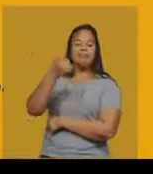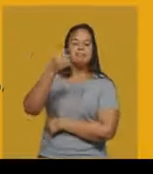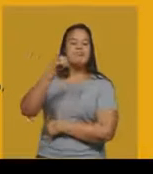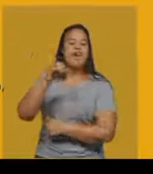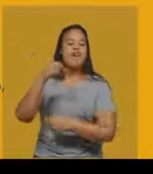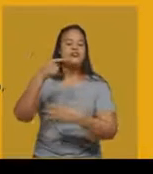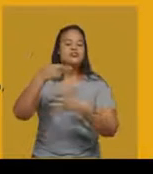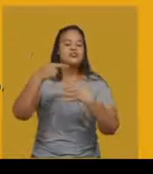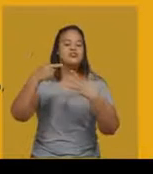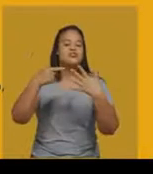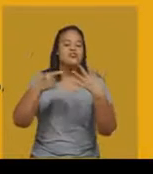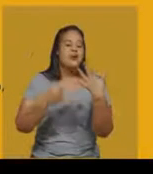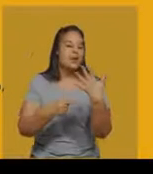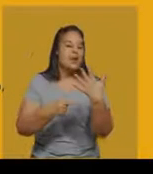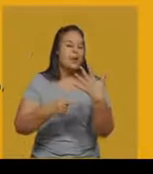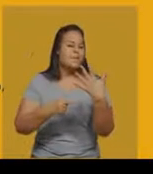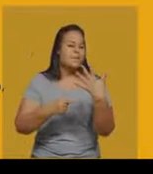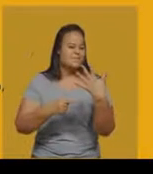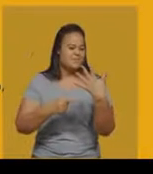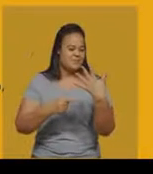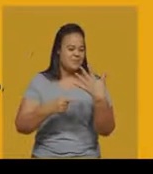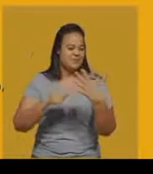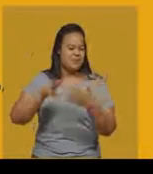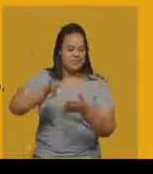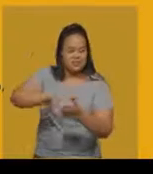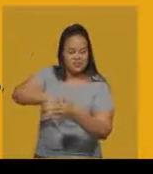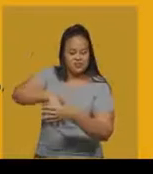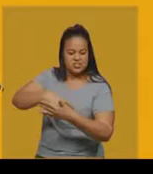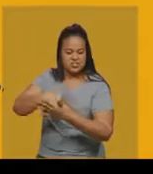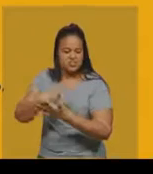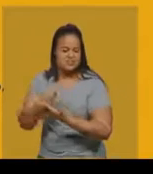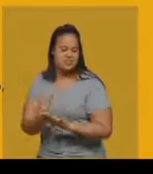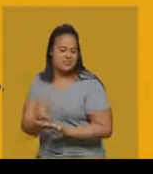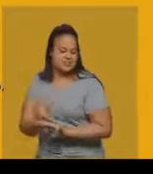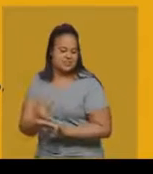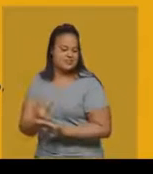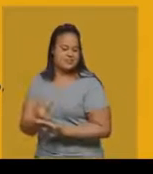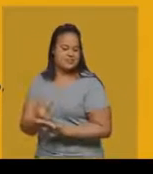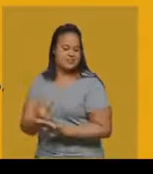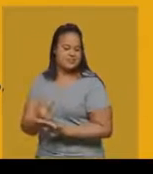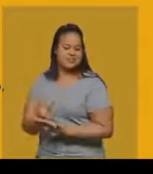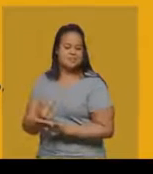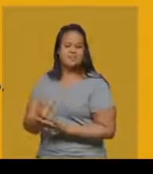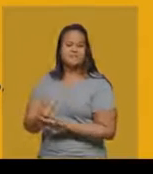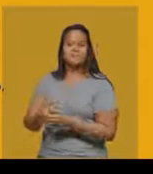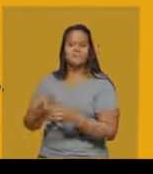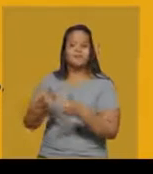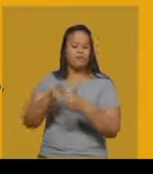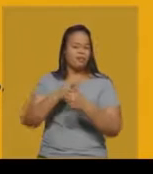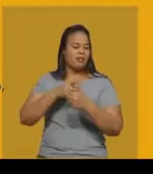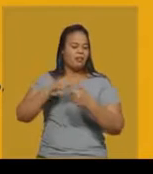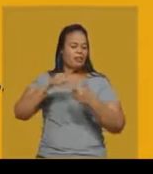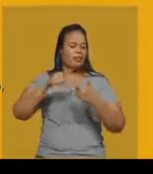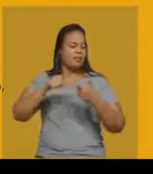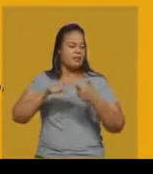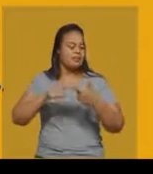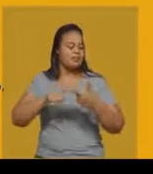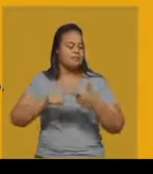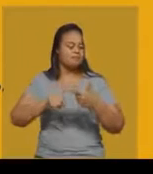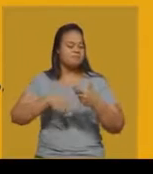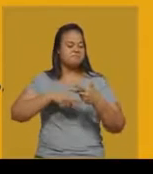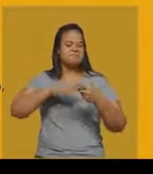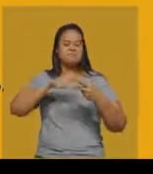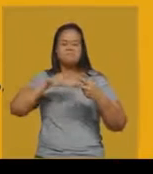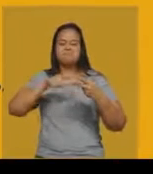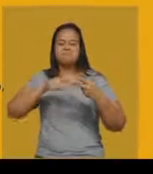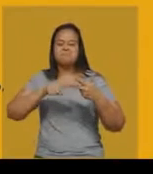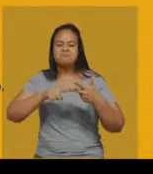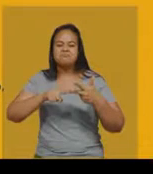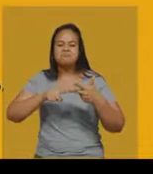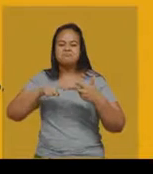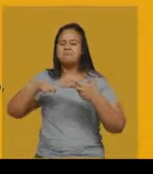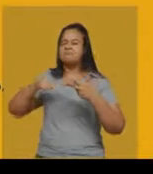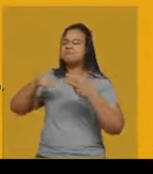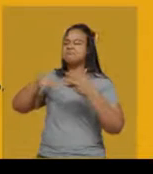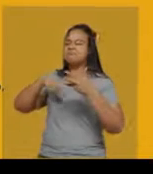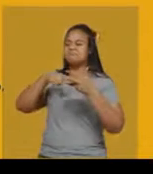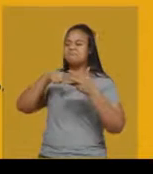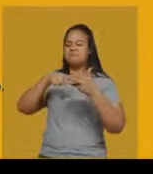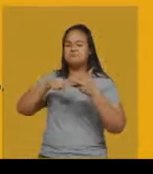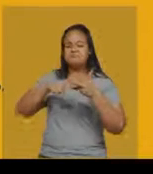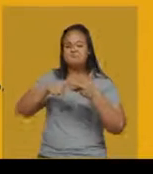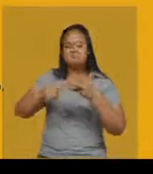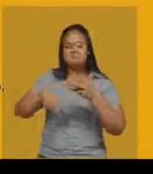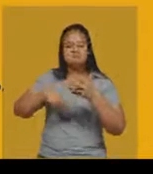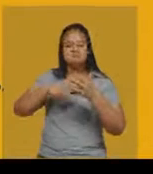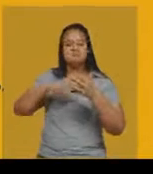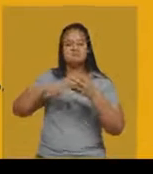estilos de dança, né, de danças urbanas, né, que é o locking, o walking, voguing,